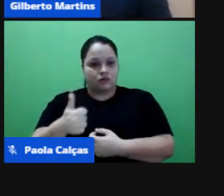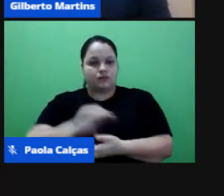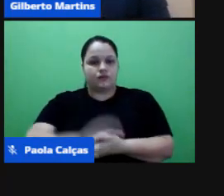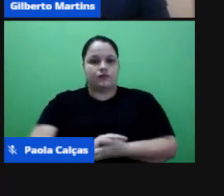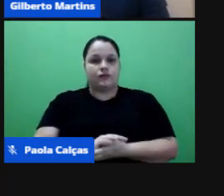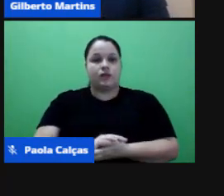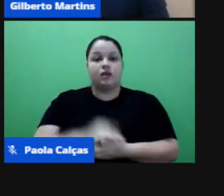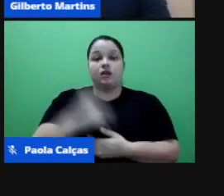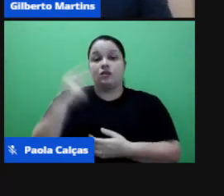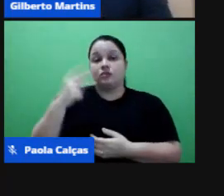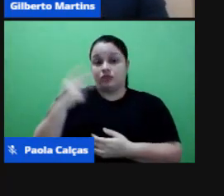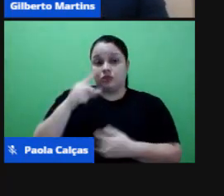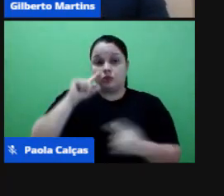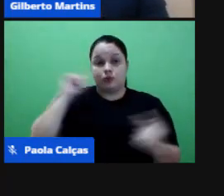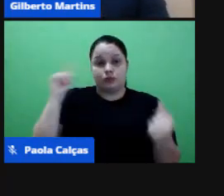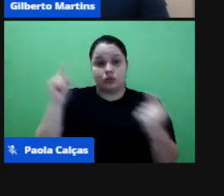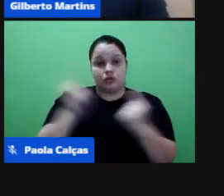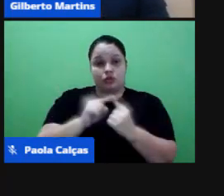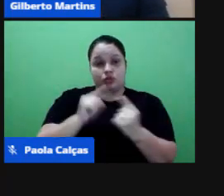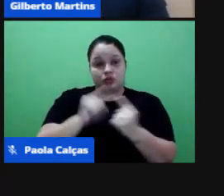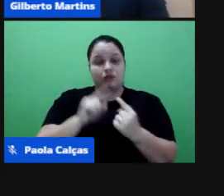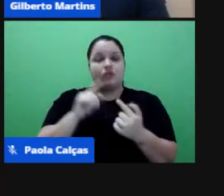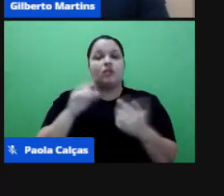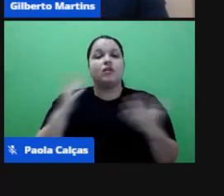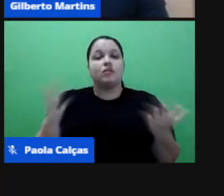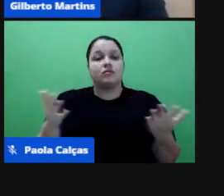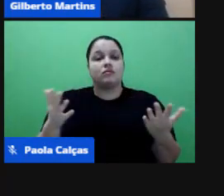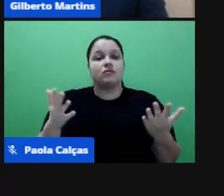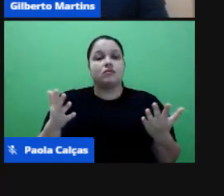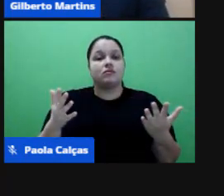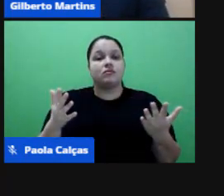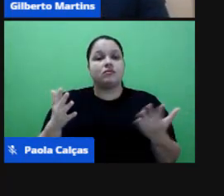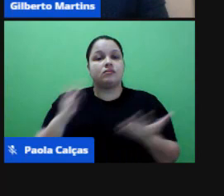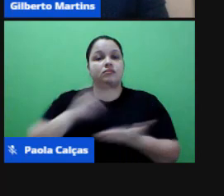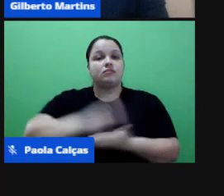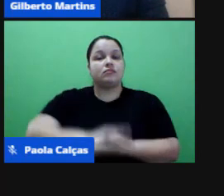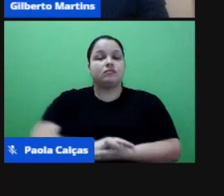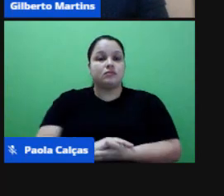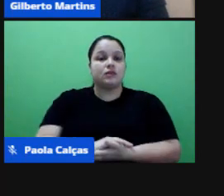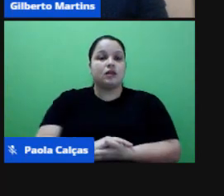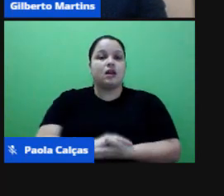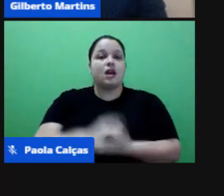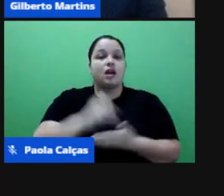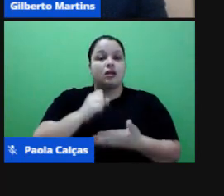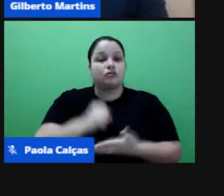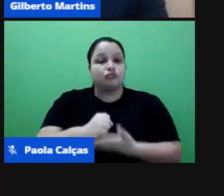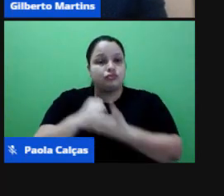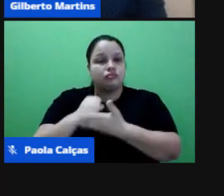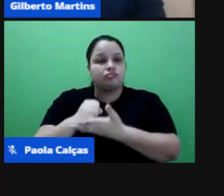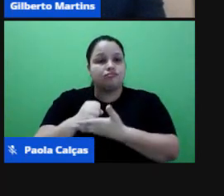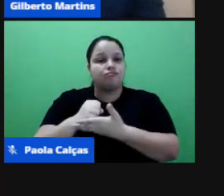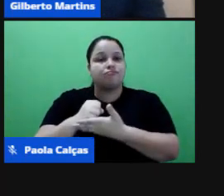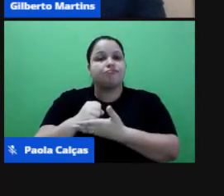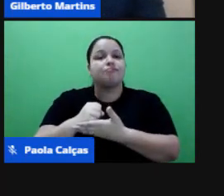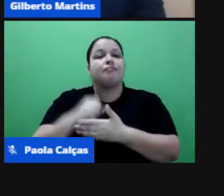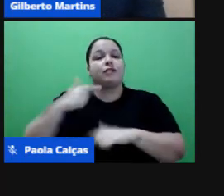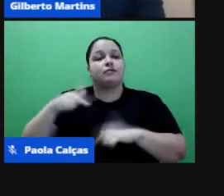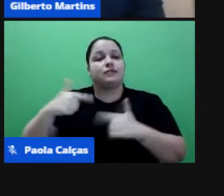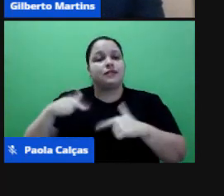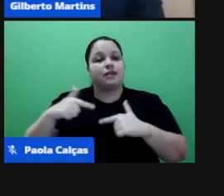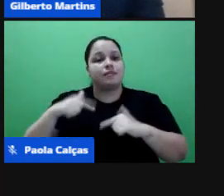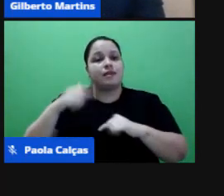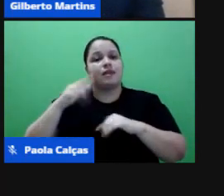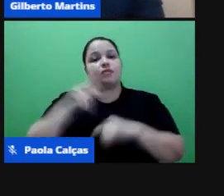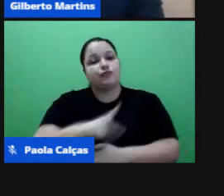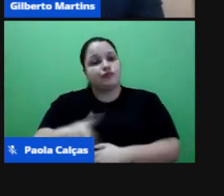esse objetivo específico, nós temos subsidiar a prática docente por meio de atividades